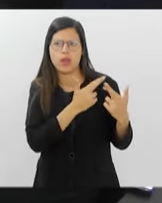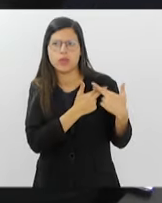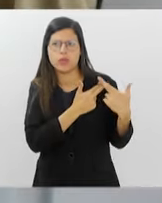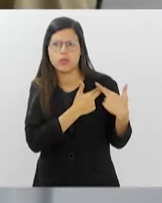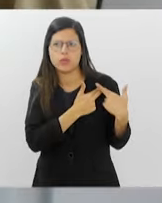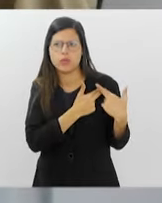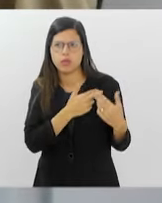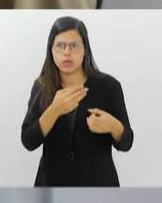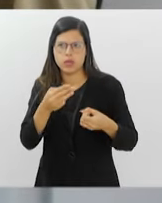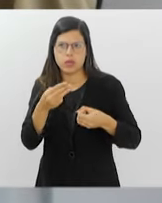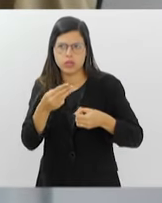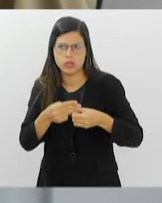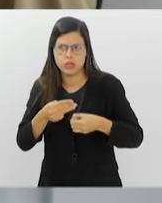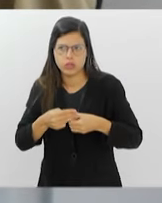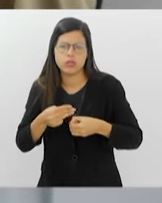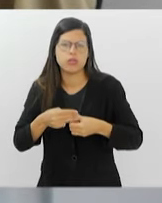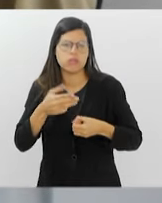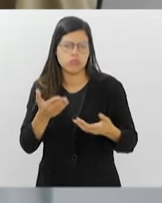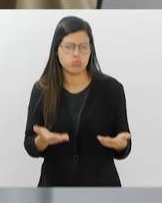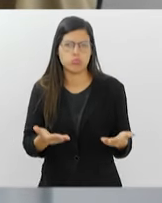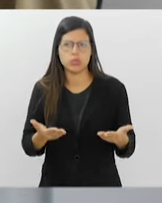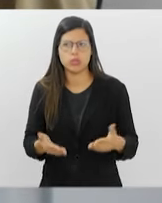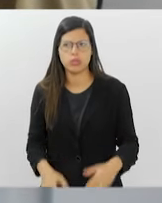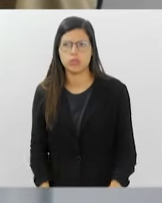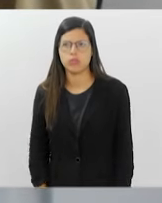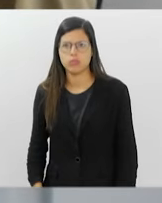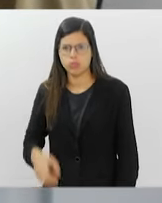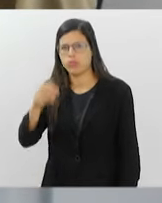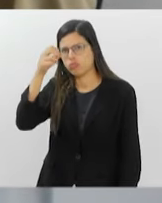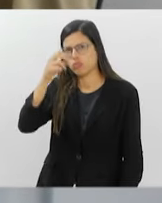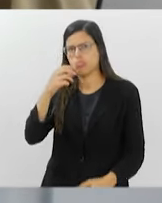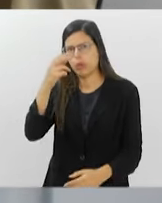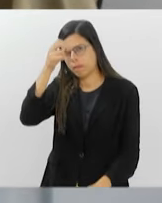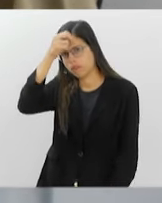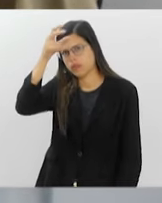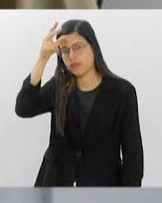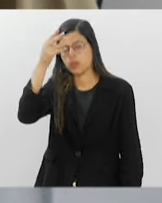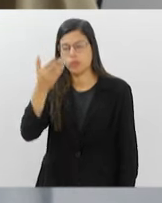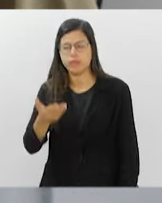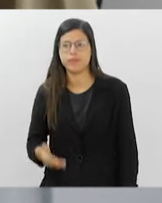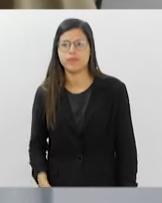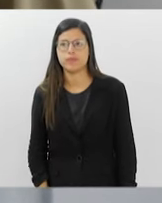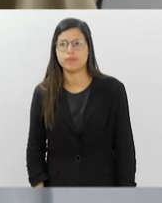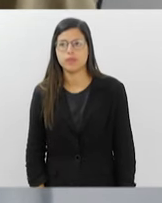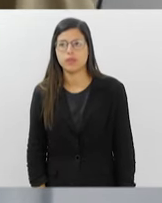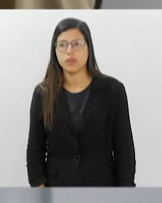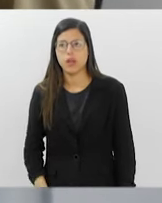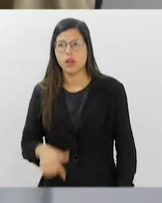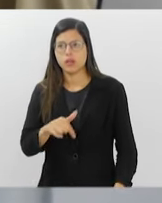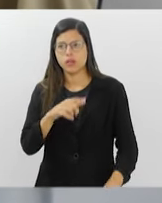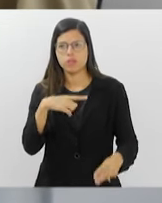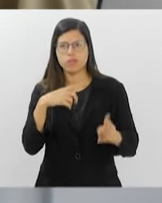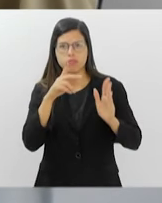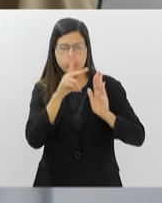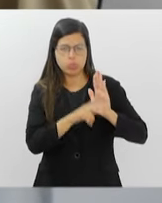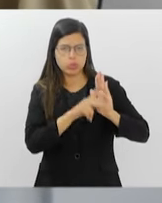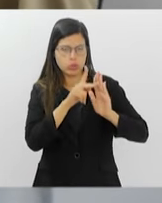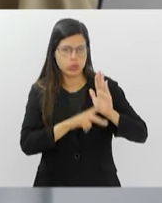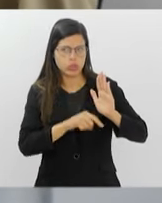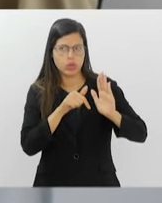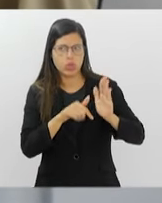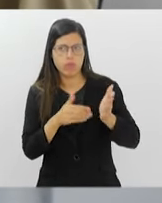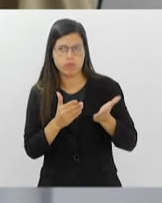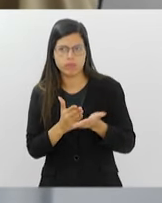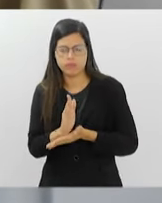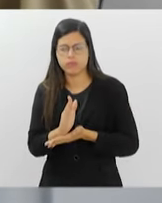prefeitura exatamente obrigado se for é então ali tem um grande projeto aprovado e naquele projeto